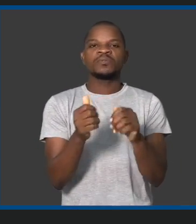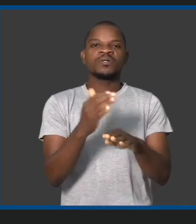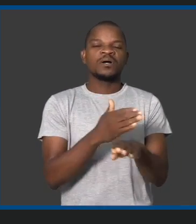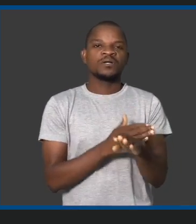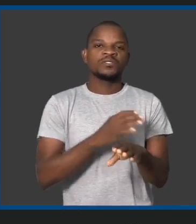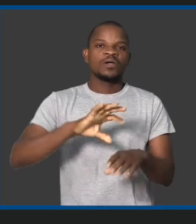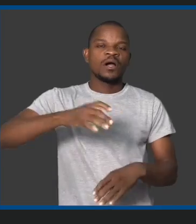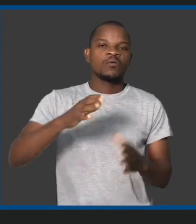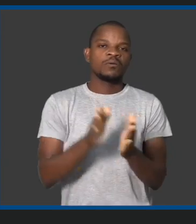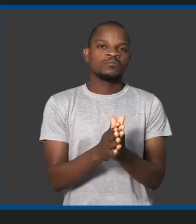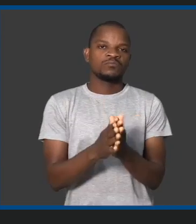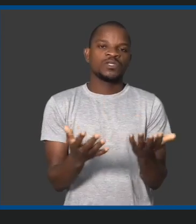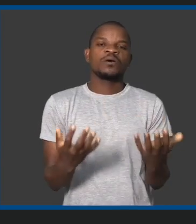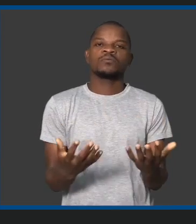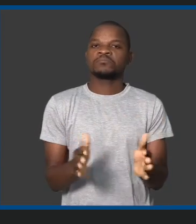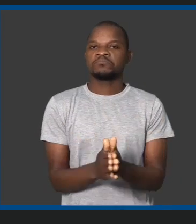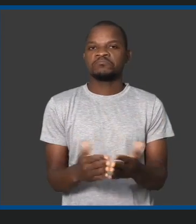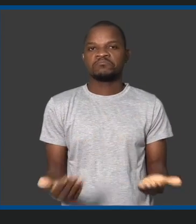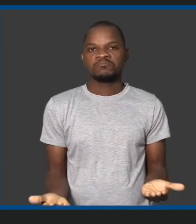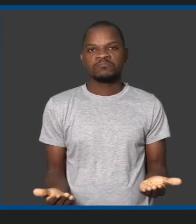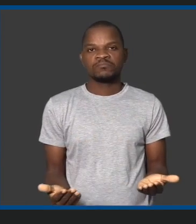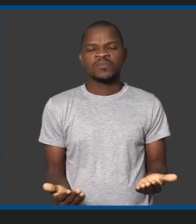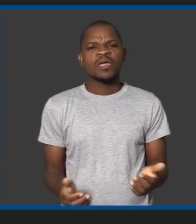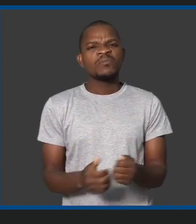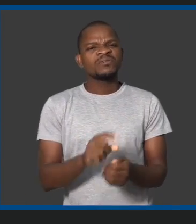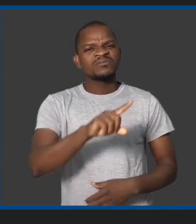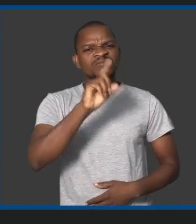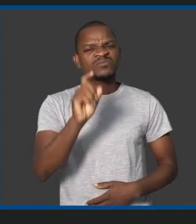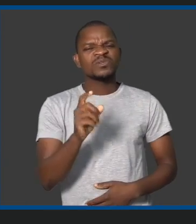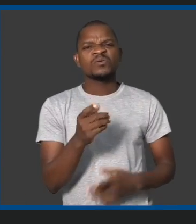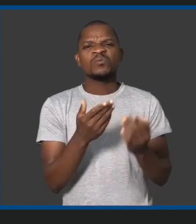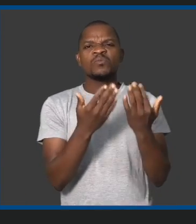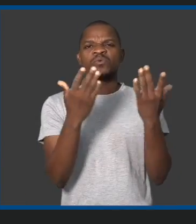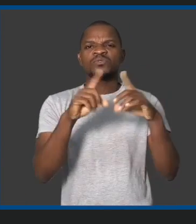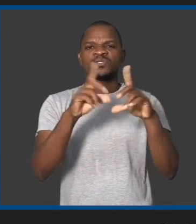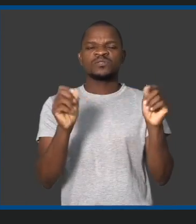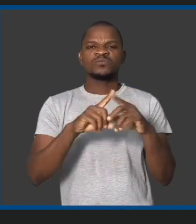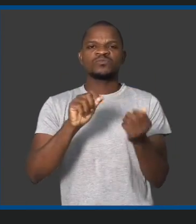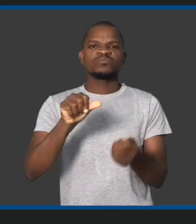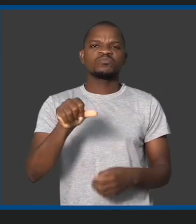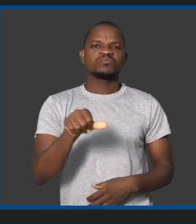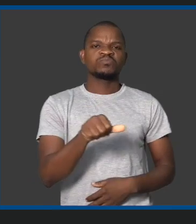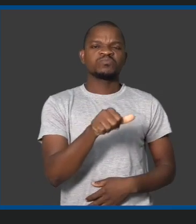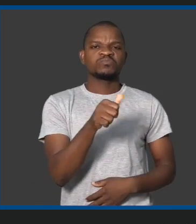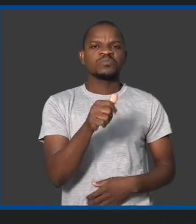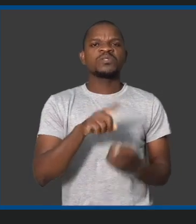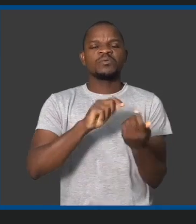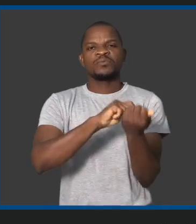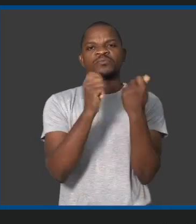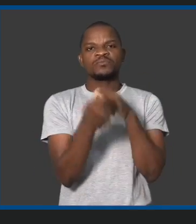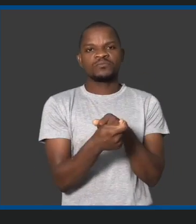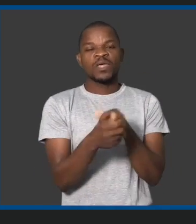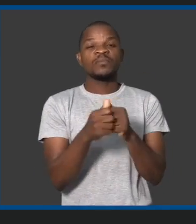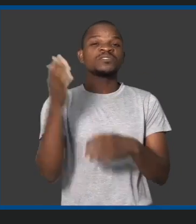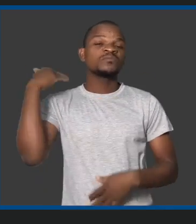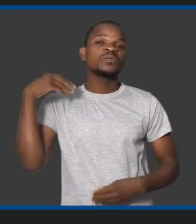Já não existe aquela água aí, sempre que pôde, descia para baixo. Mas, papai, uma outra coisa aqui mudou. O que, na outra, papai, o